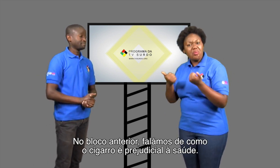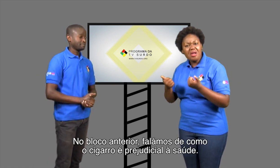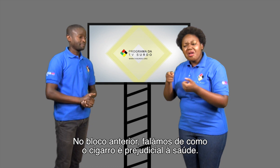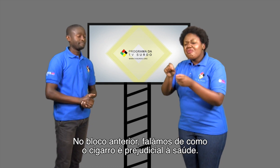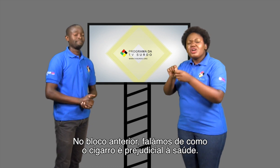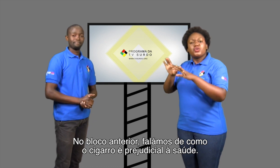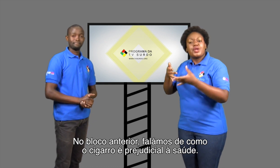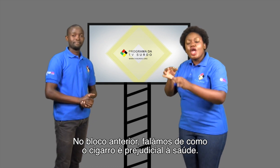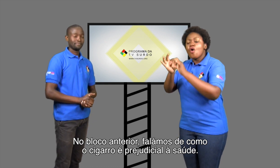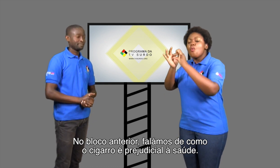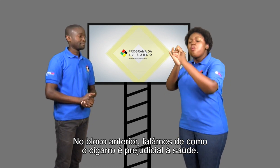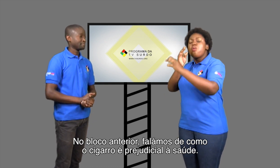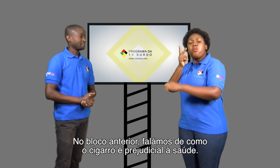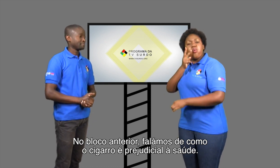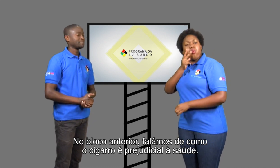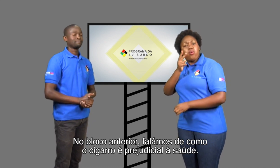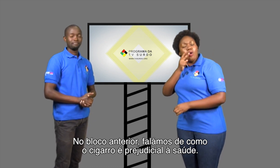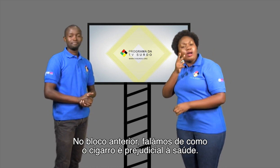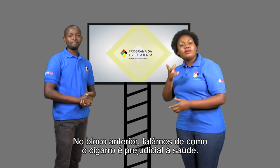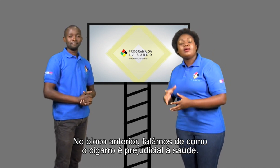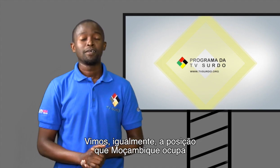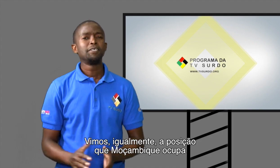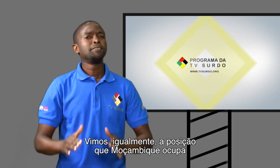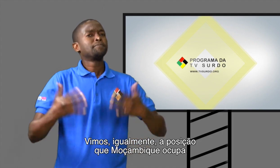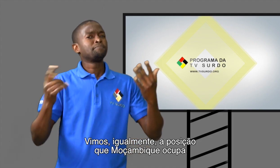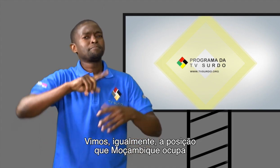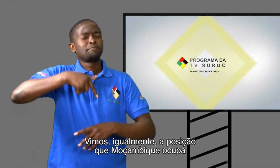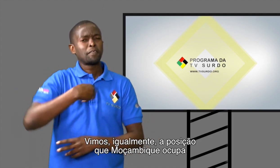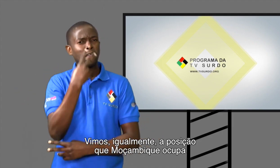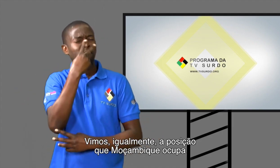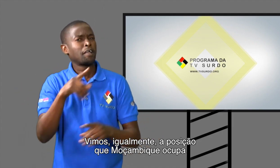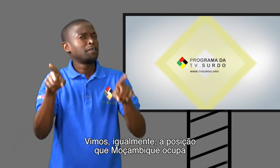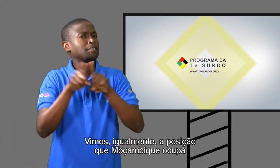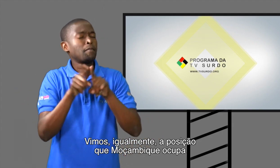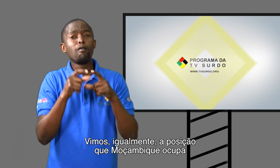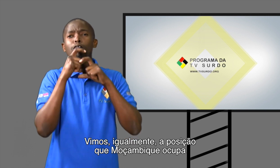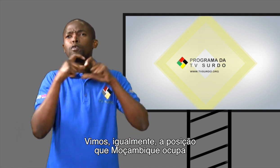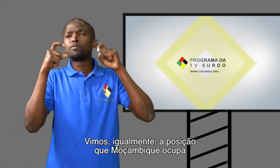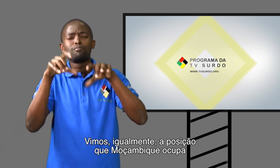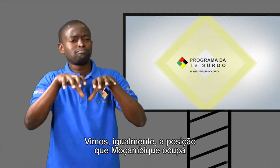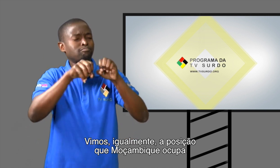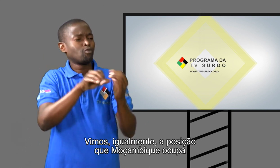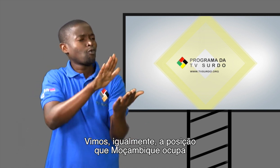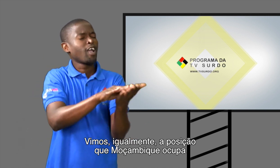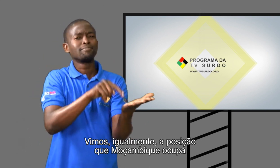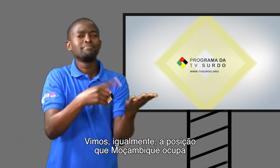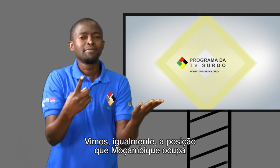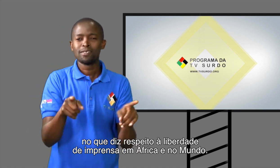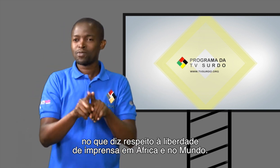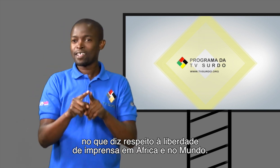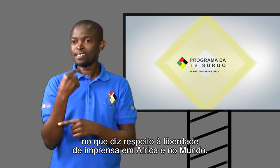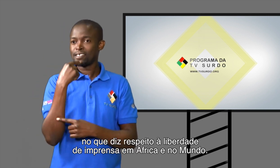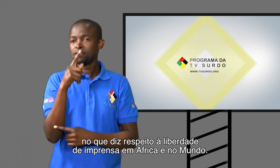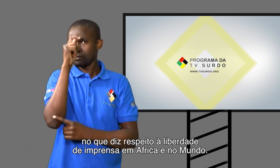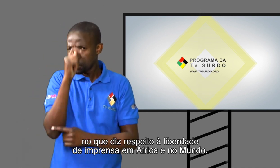o cigarro é prejudicial à saúde. Vimos igualmente a posição que Moçambique ocupa no que